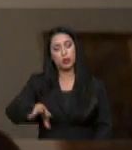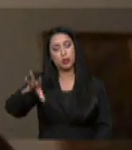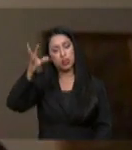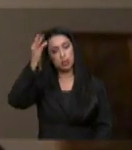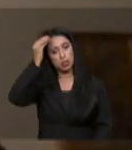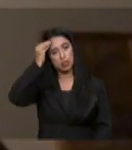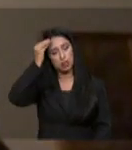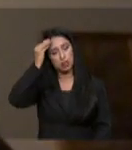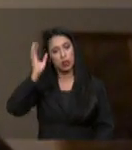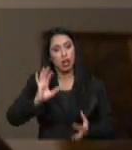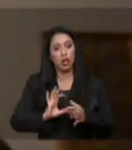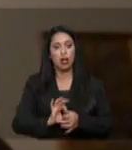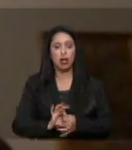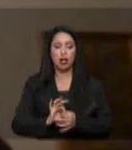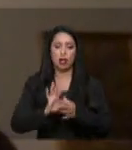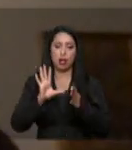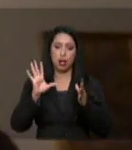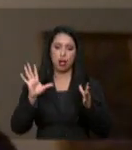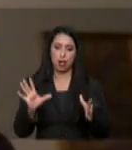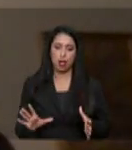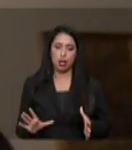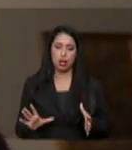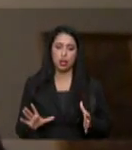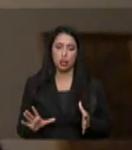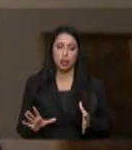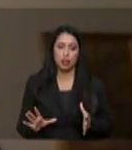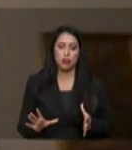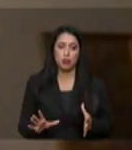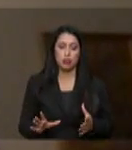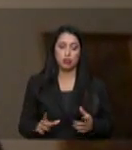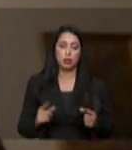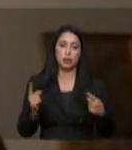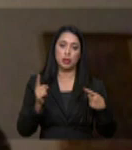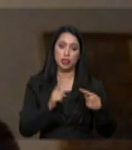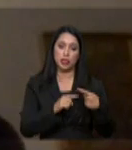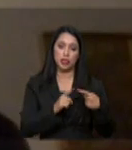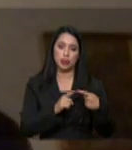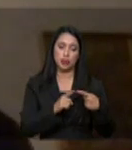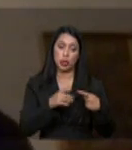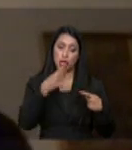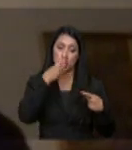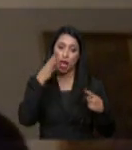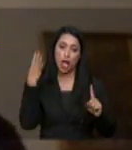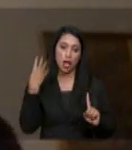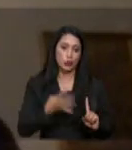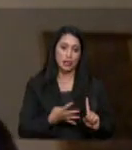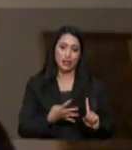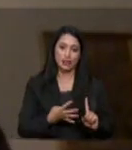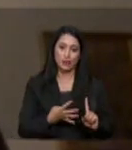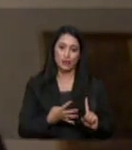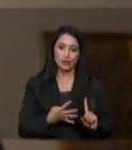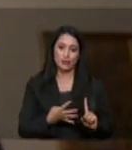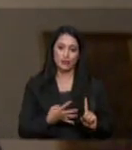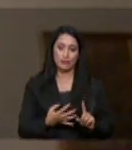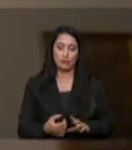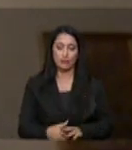ser ele absolvido sobre sobre este ponto em relação a esta acusação